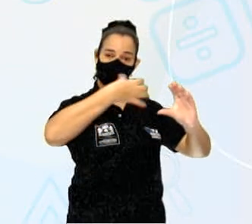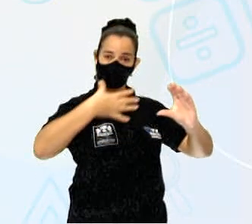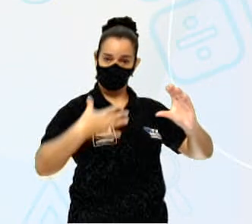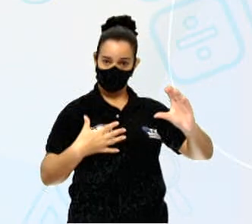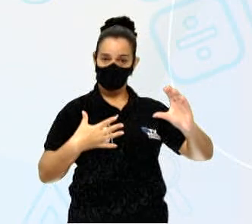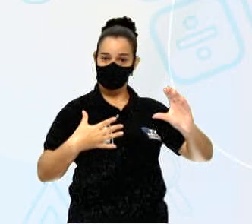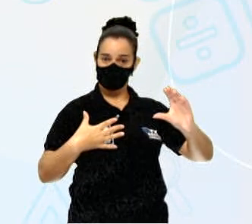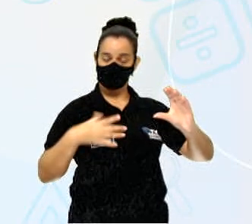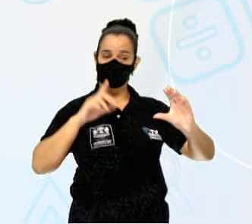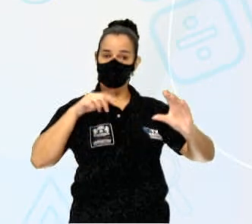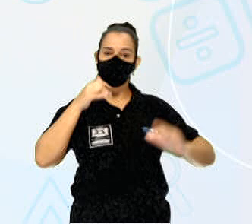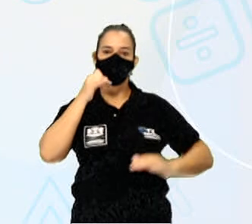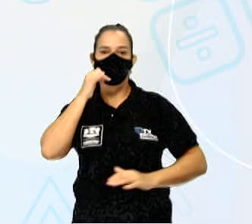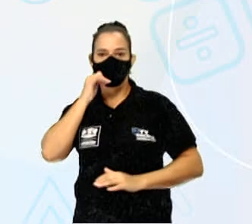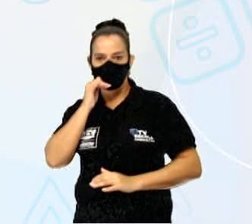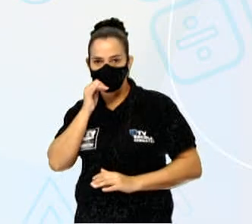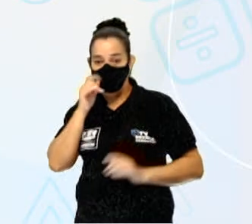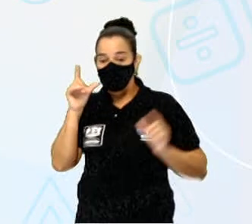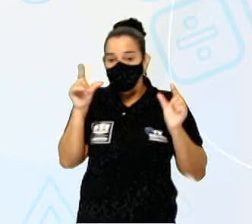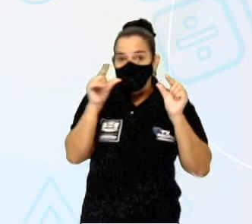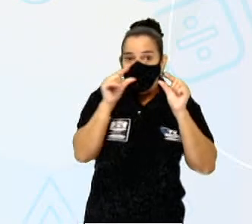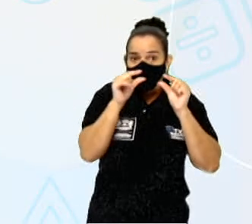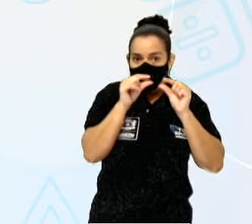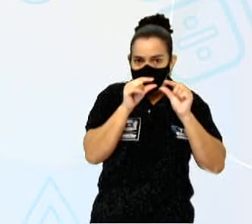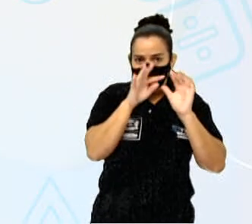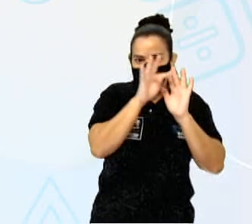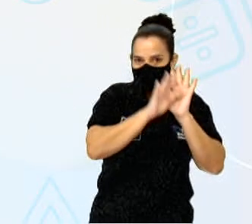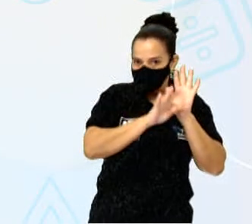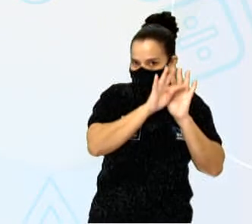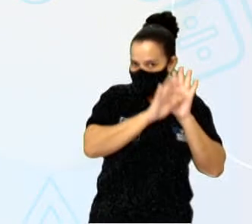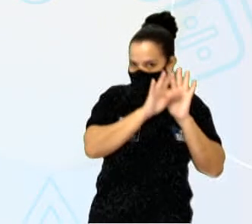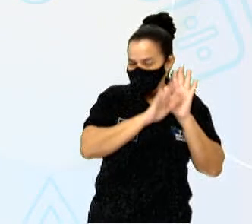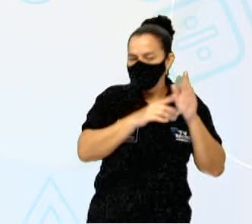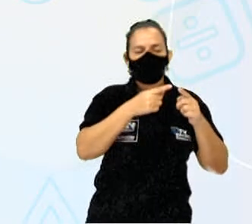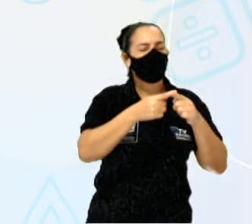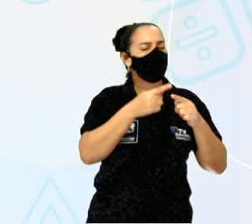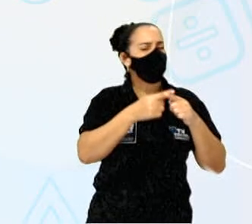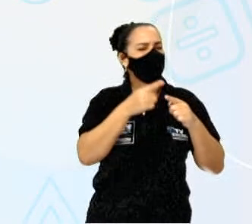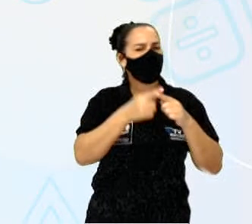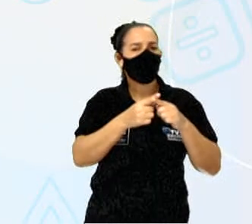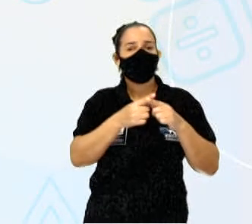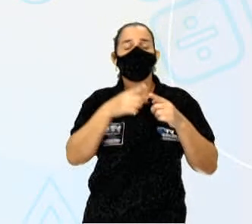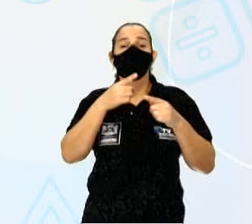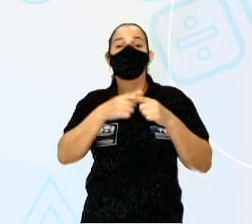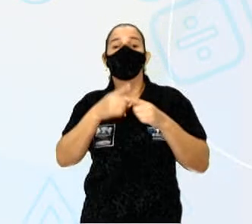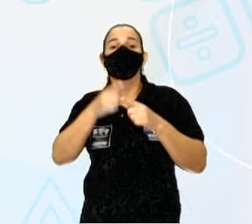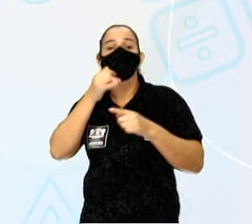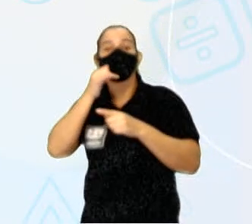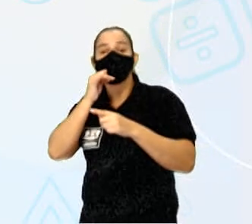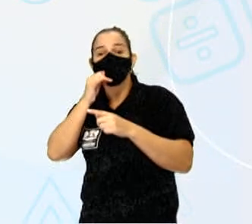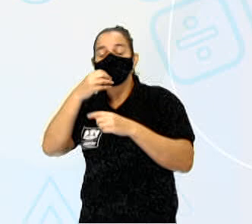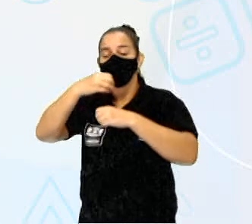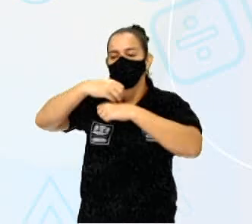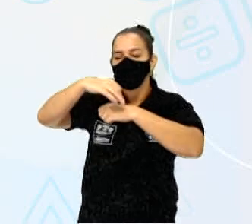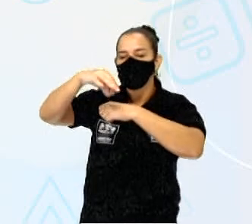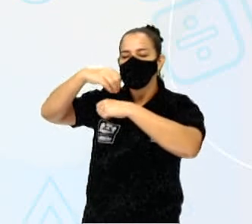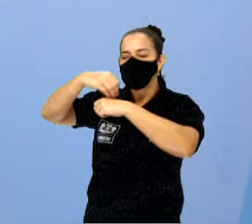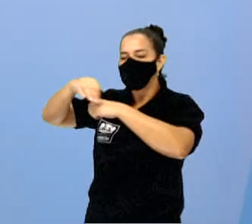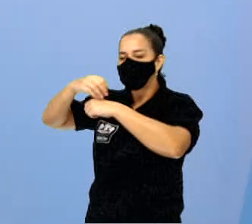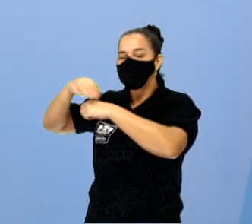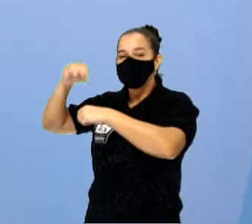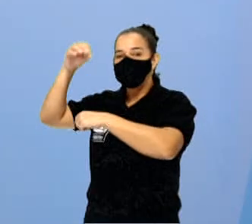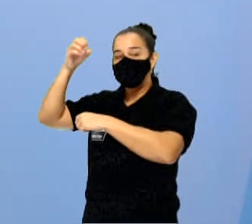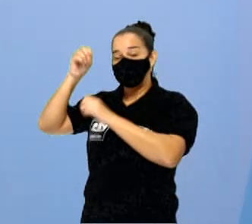São narrativas curtas. Por que narrativas? Porque são contadas e transmitem